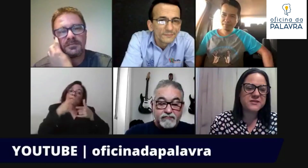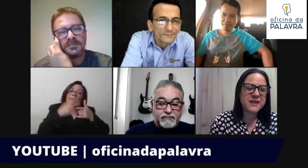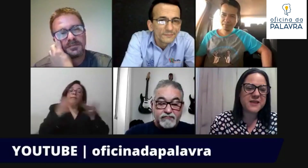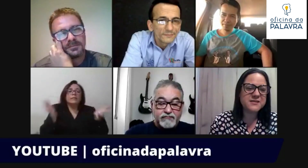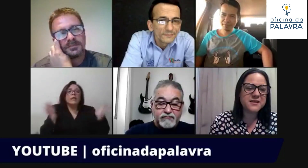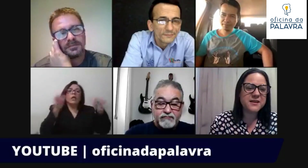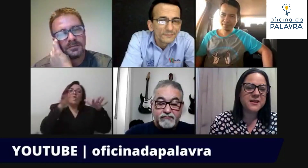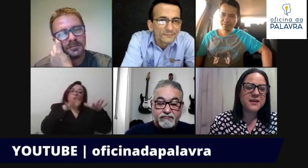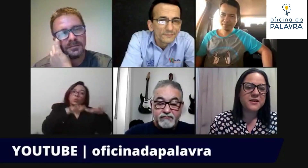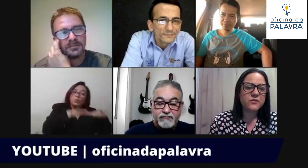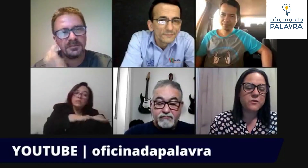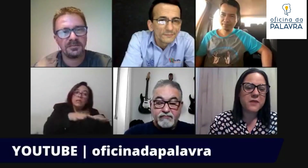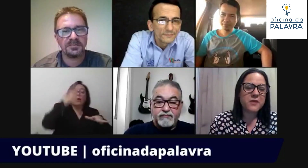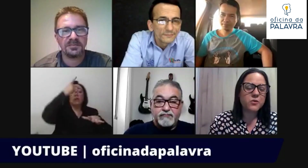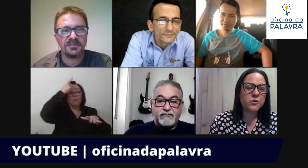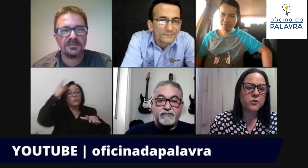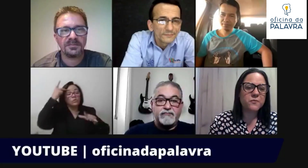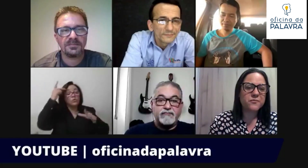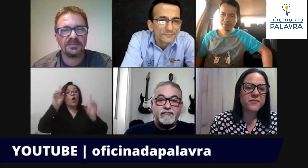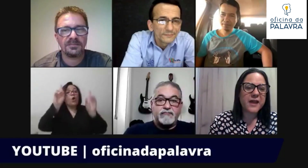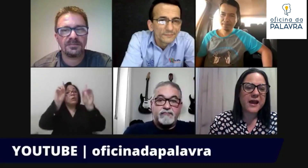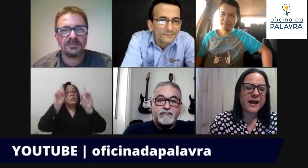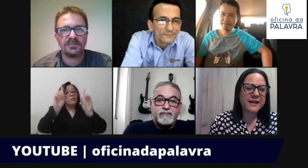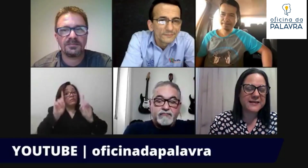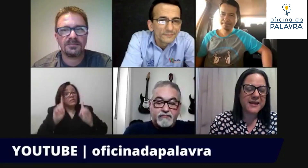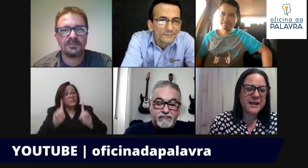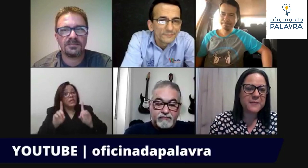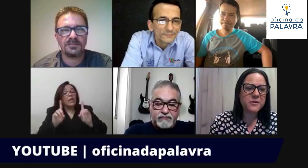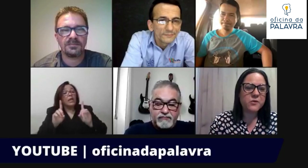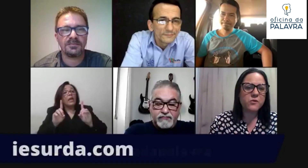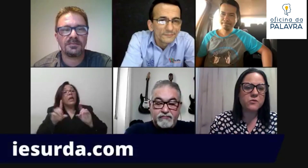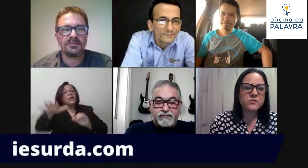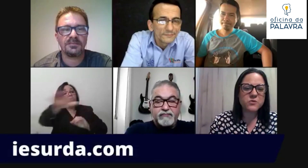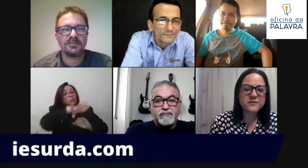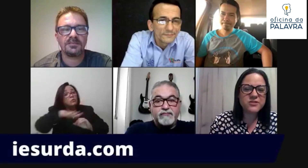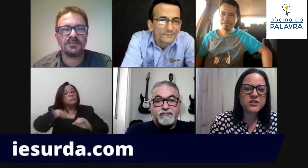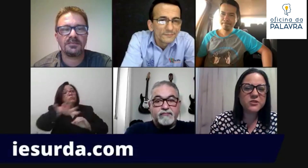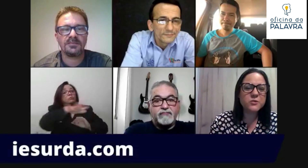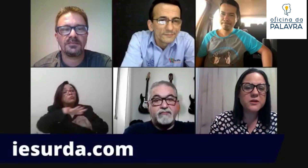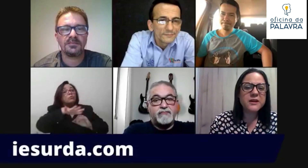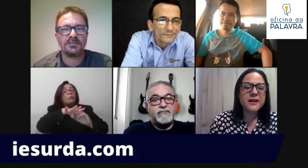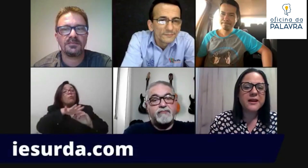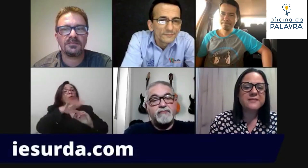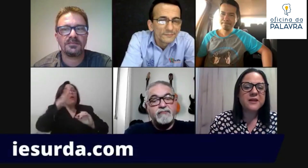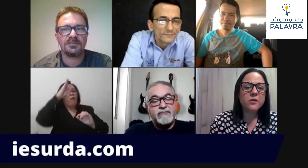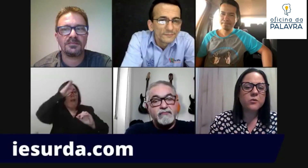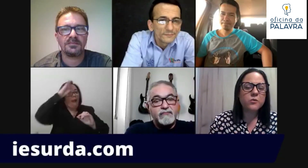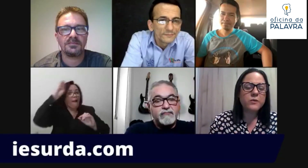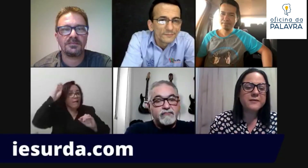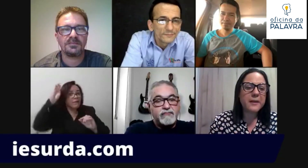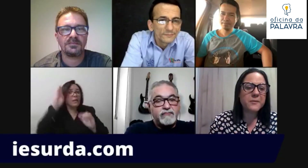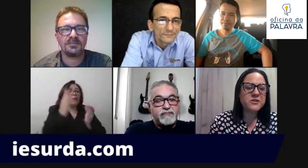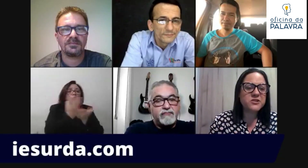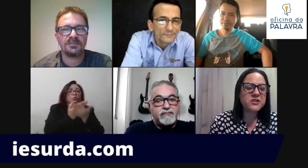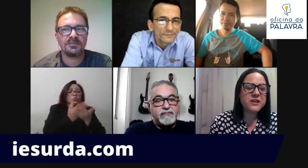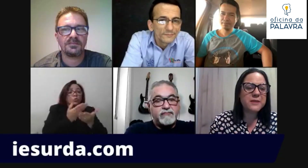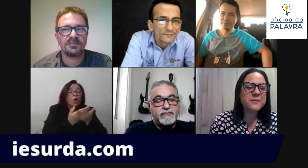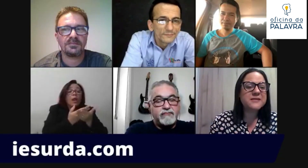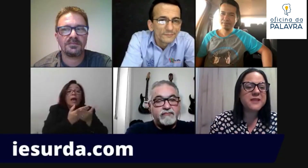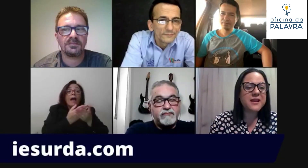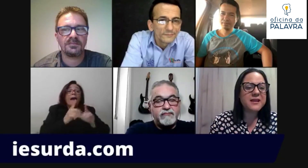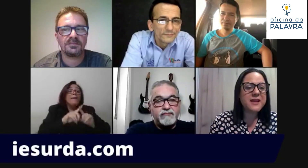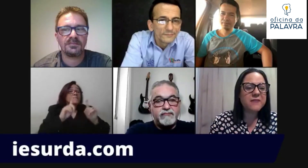com deficiência no meio acadêmico, estudantil, então, o intérprete